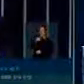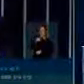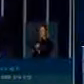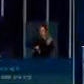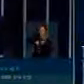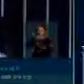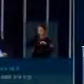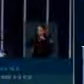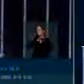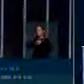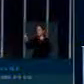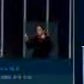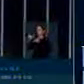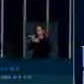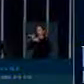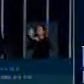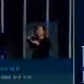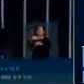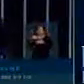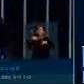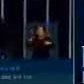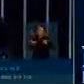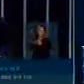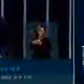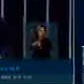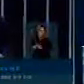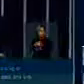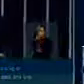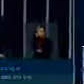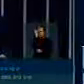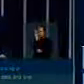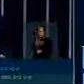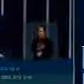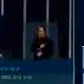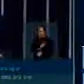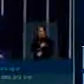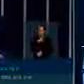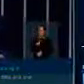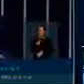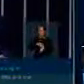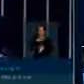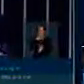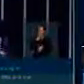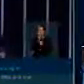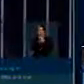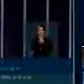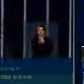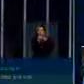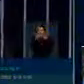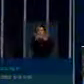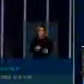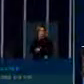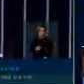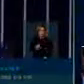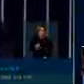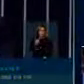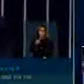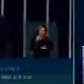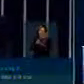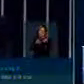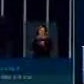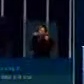e sem terra aí fora da sua terra, que foram criados, gente que mora 40, 50 anos no seu pedacinho de chão. E eu vou registrar isso aqui,